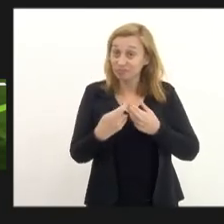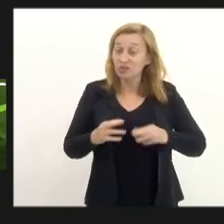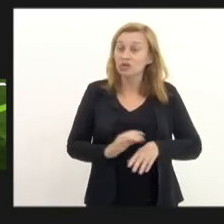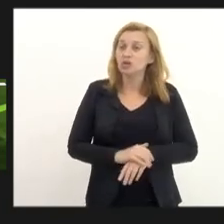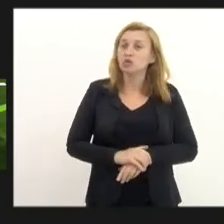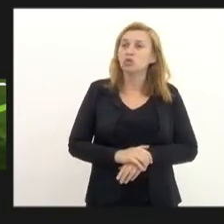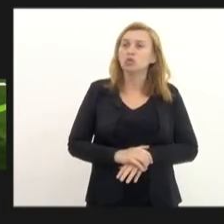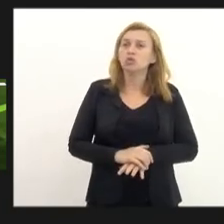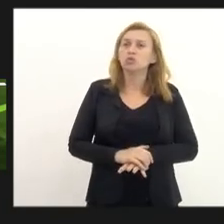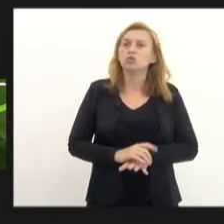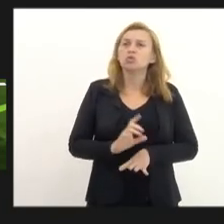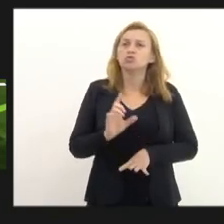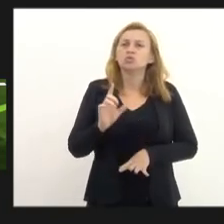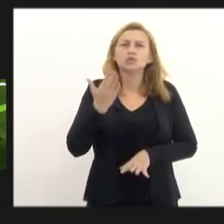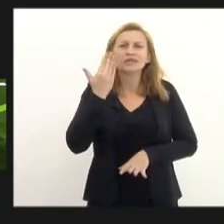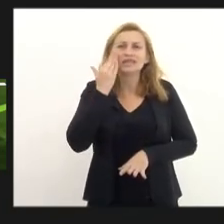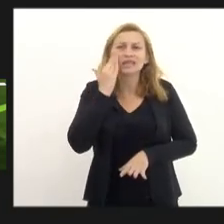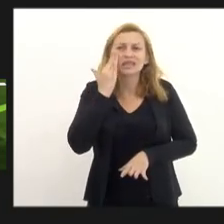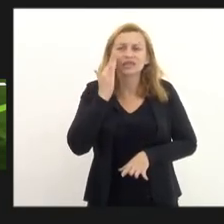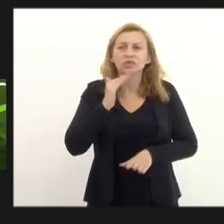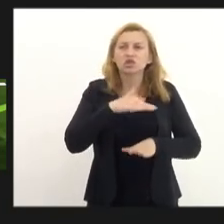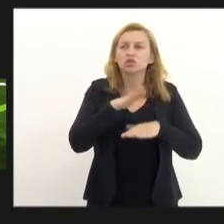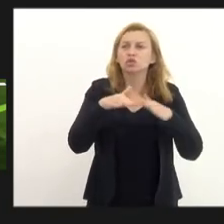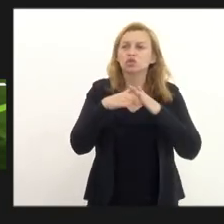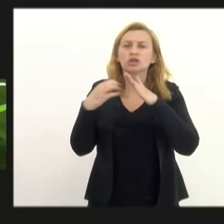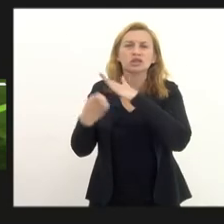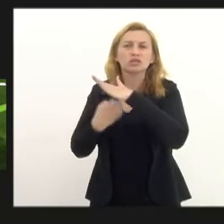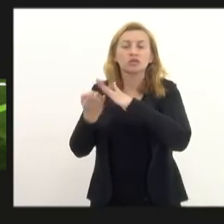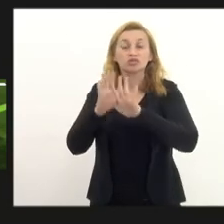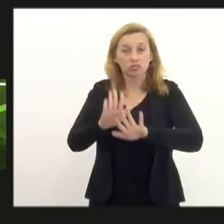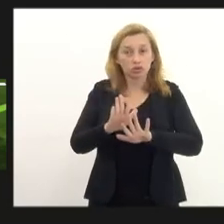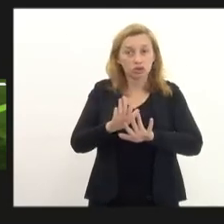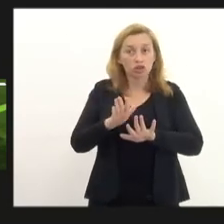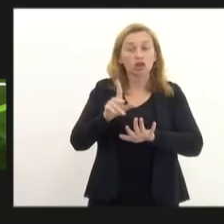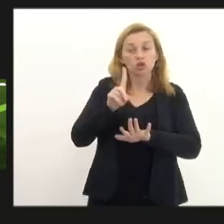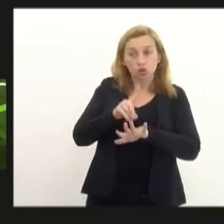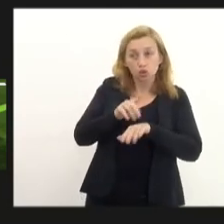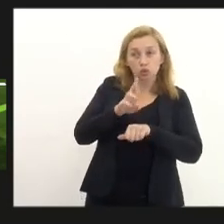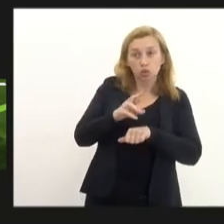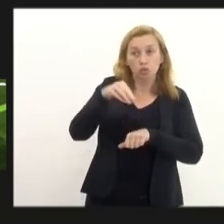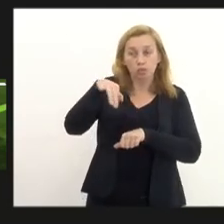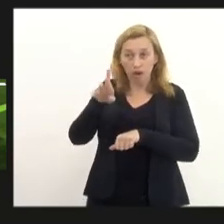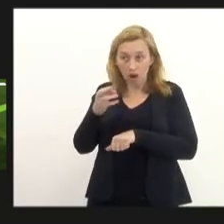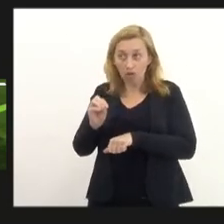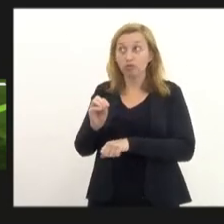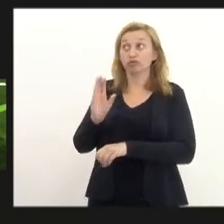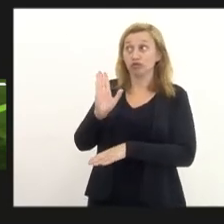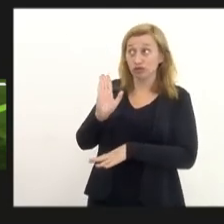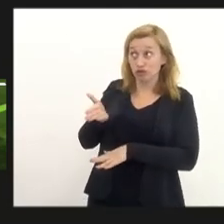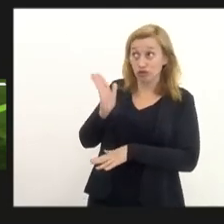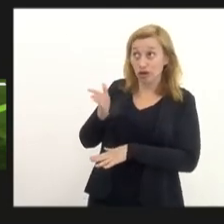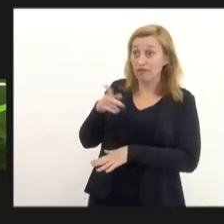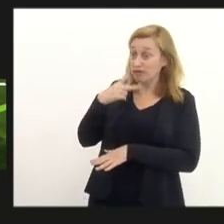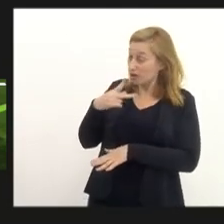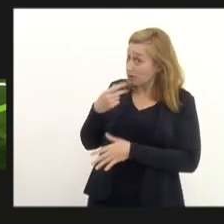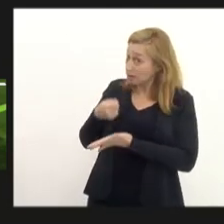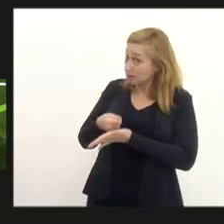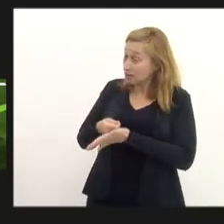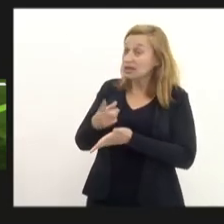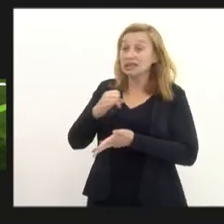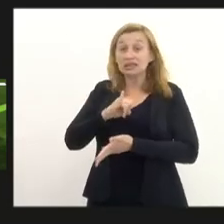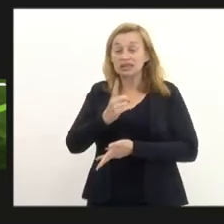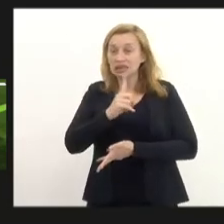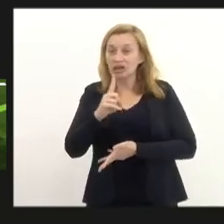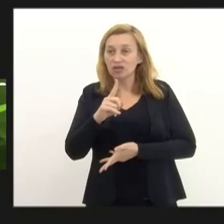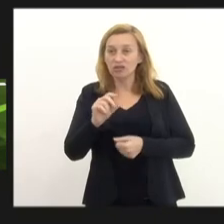no entendimento, né, das empresas, é lógico que o doutor Mauro já aqui sacramentou, né, se não formos nós a